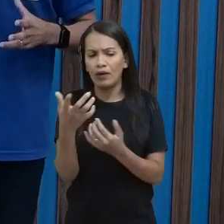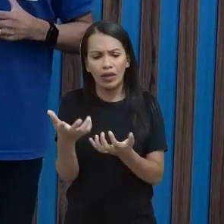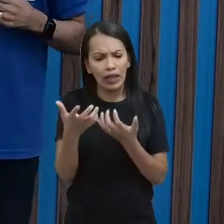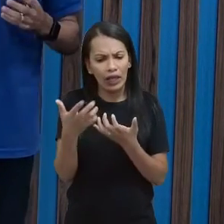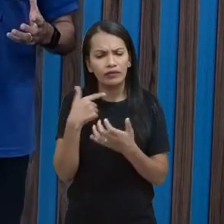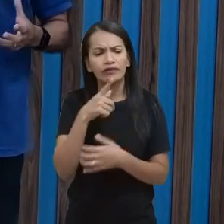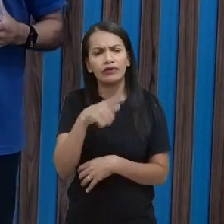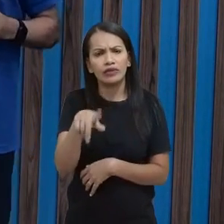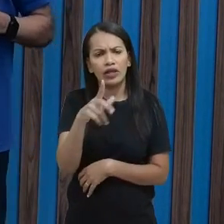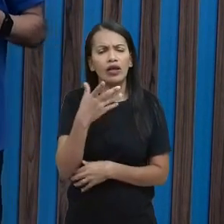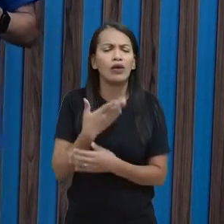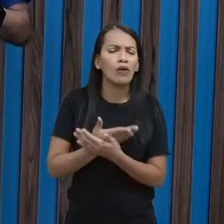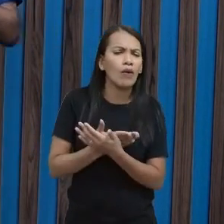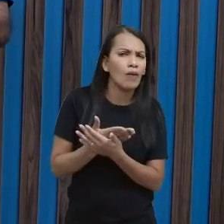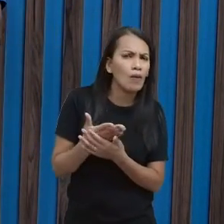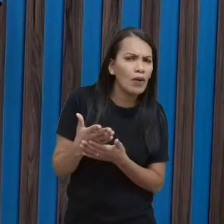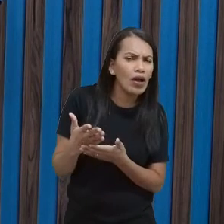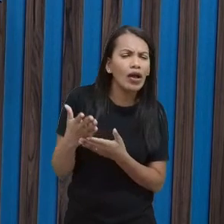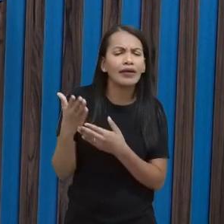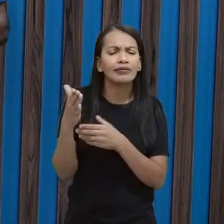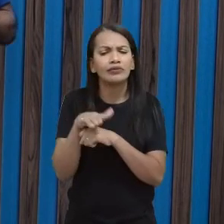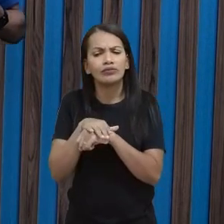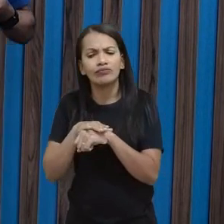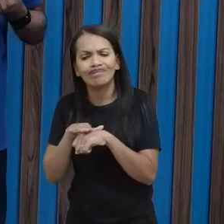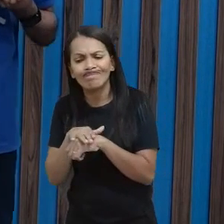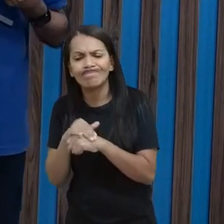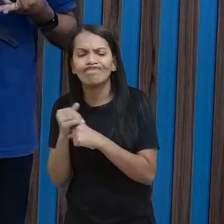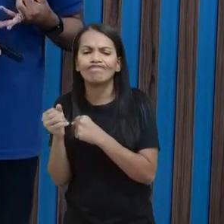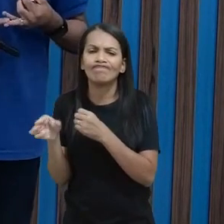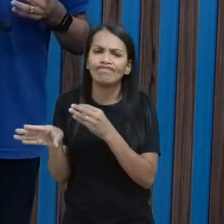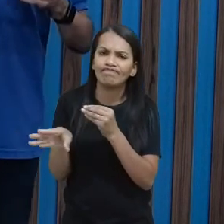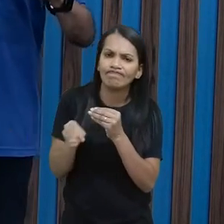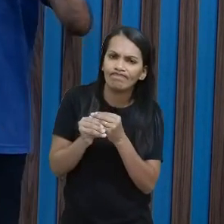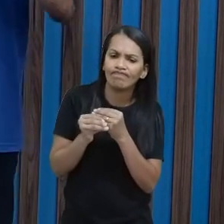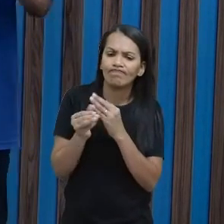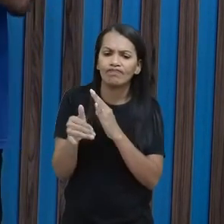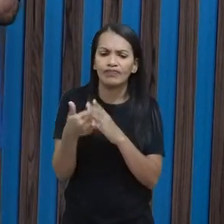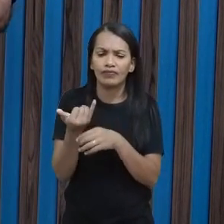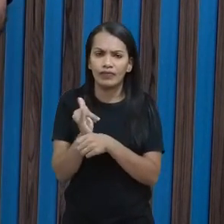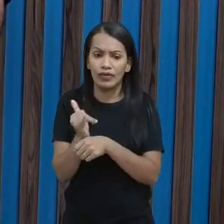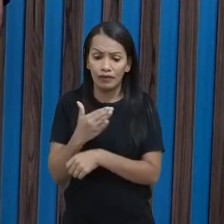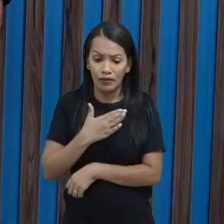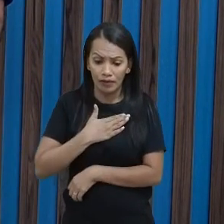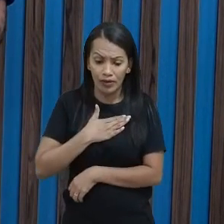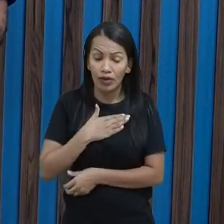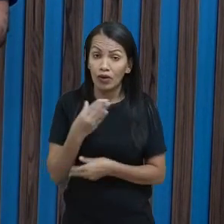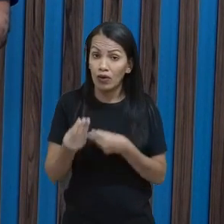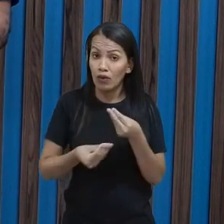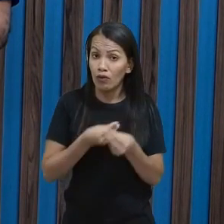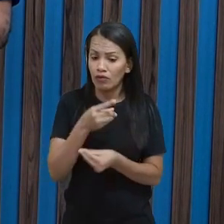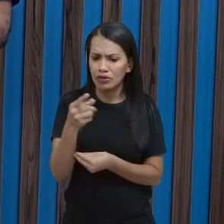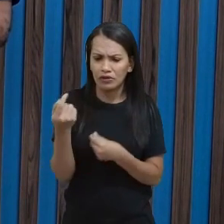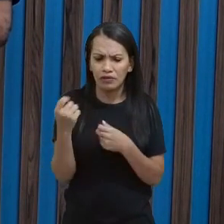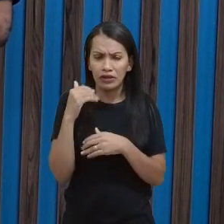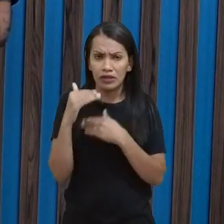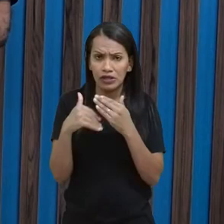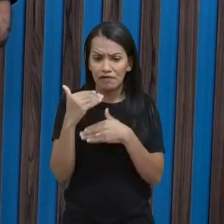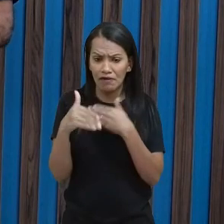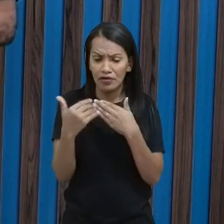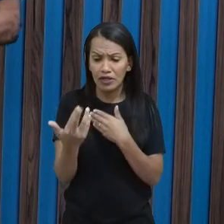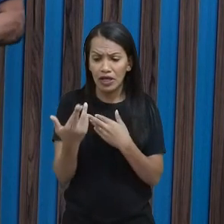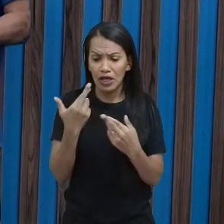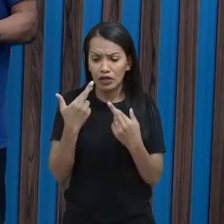a comentar aí, tanto no YouTube quanto no aplicativo, tá bom? Para mim, como é que você vai desenvolver e responder essa